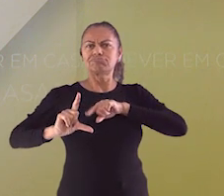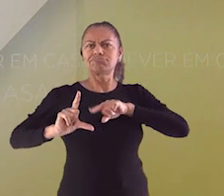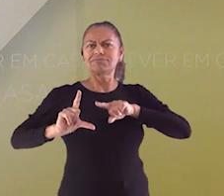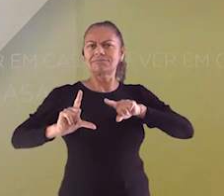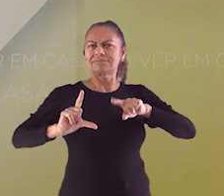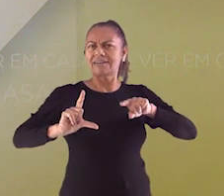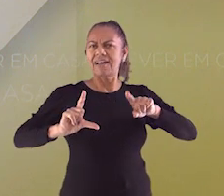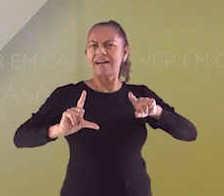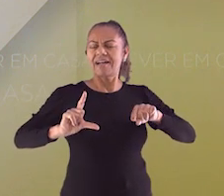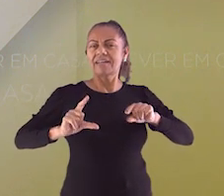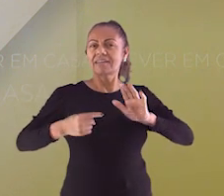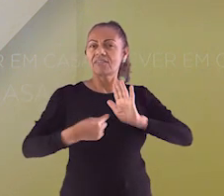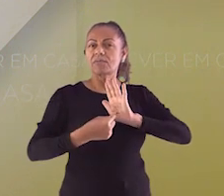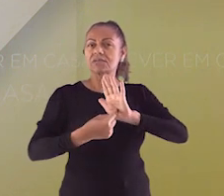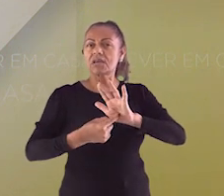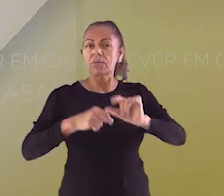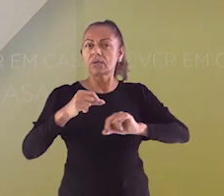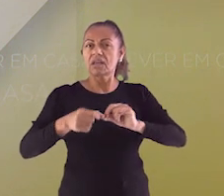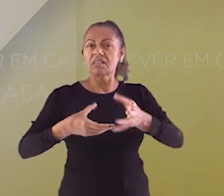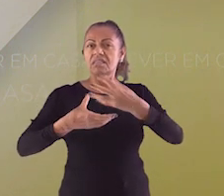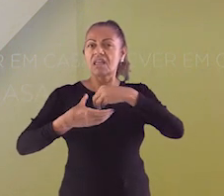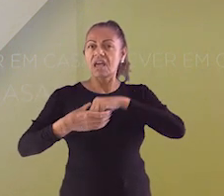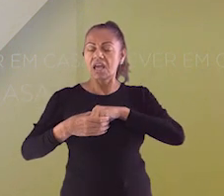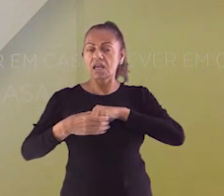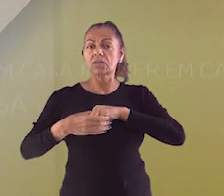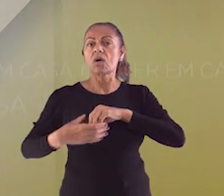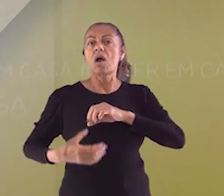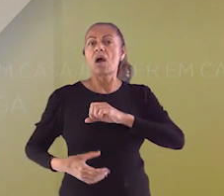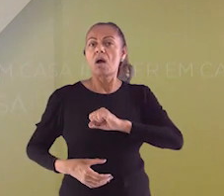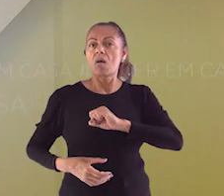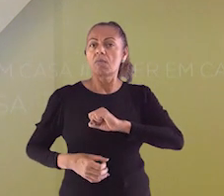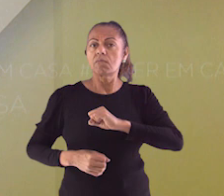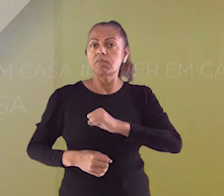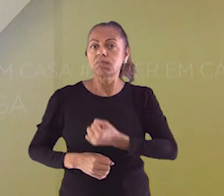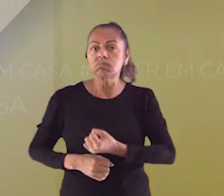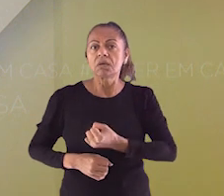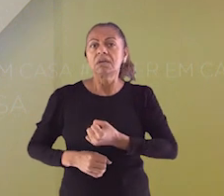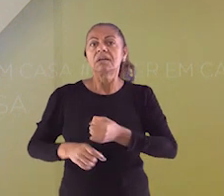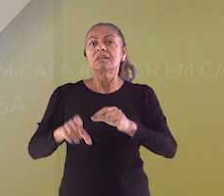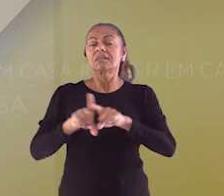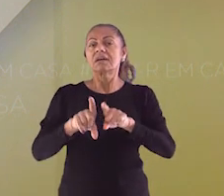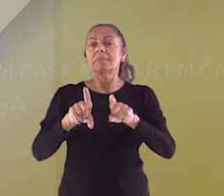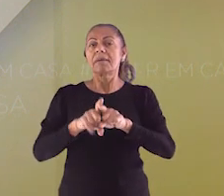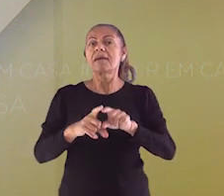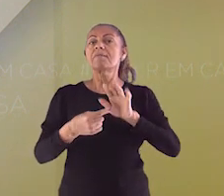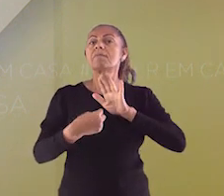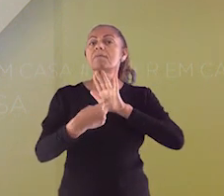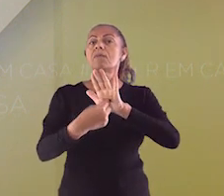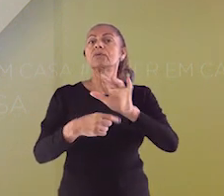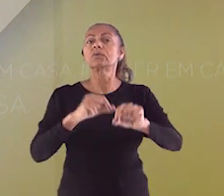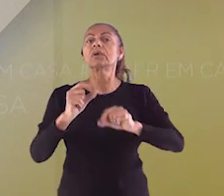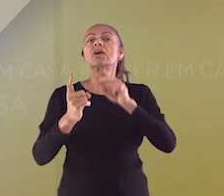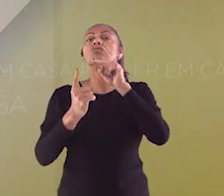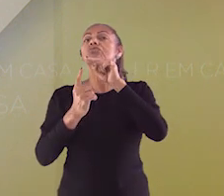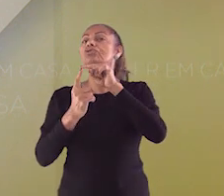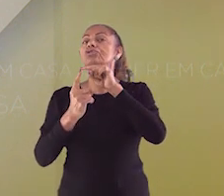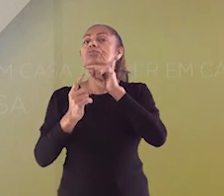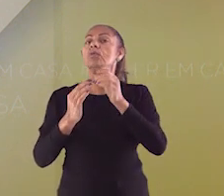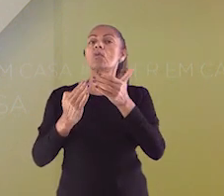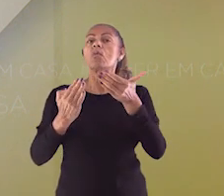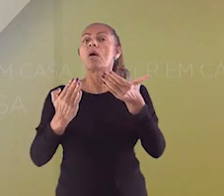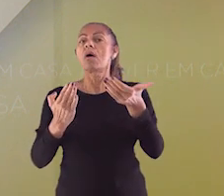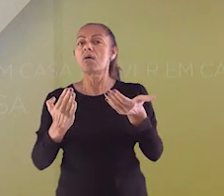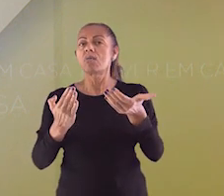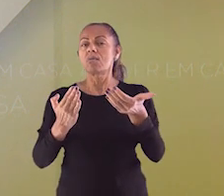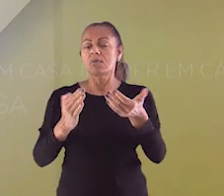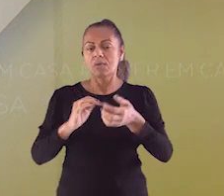que identifica o infarto é o eletrocardiograma. Além de detectar que a pessoa teve um ataque cardíaco, ele também